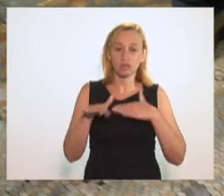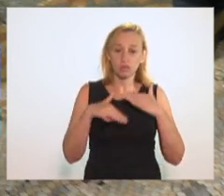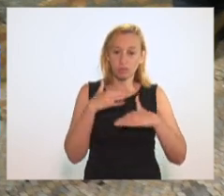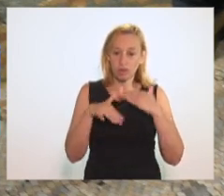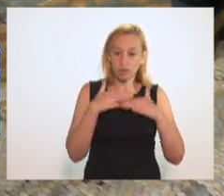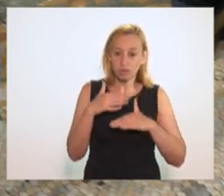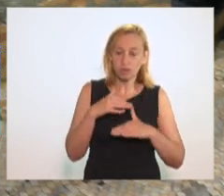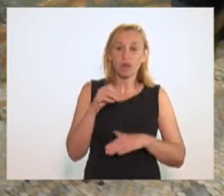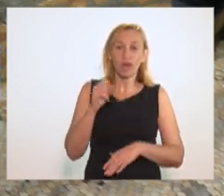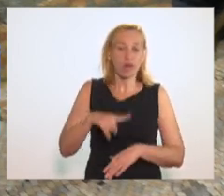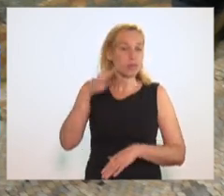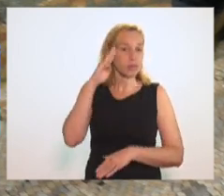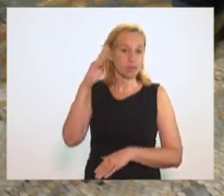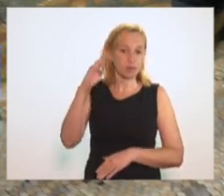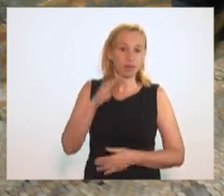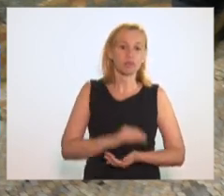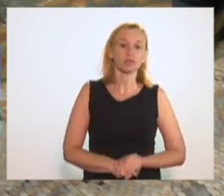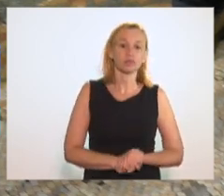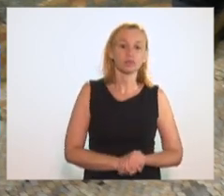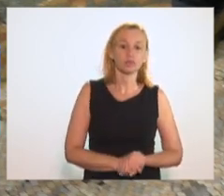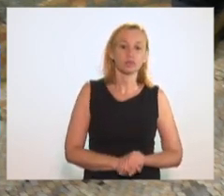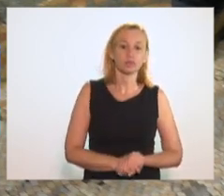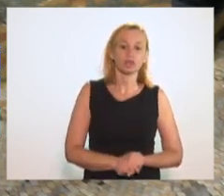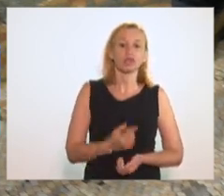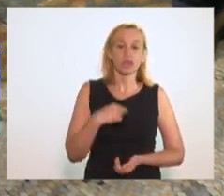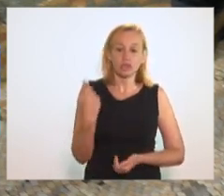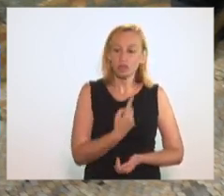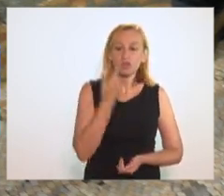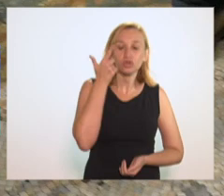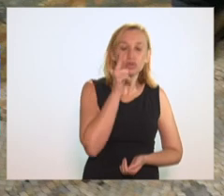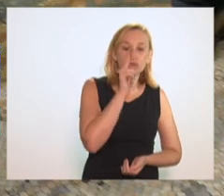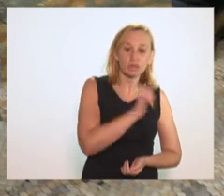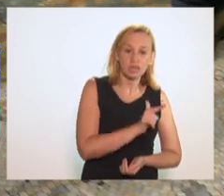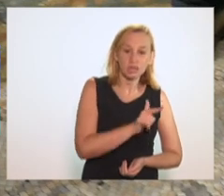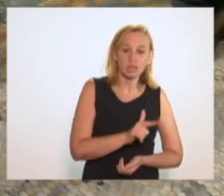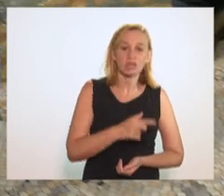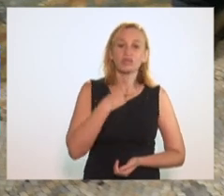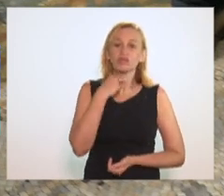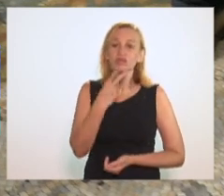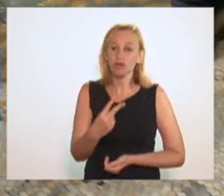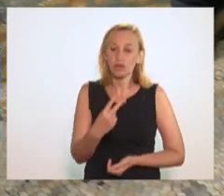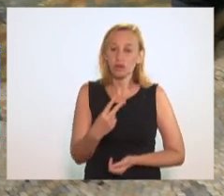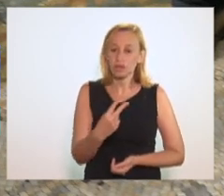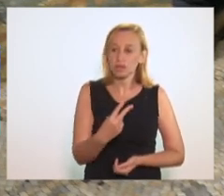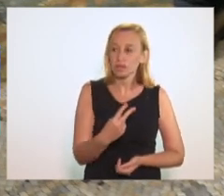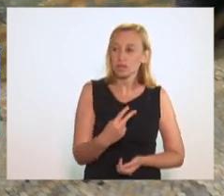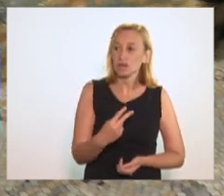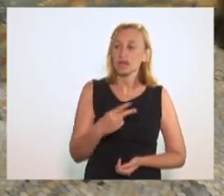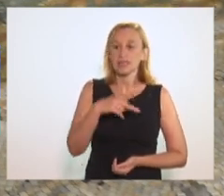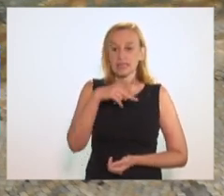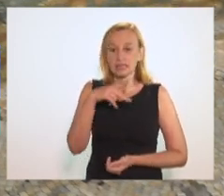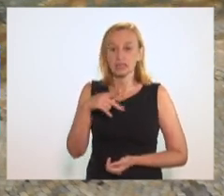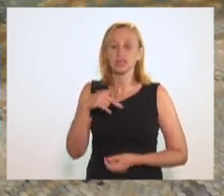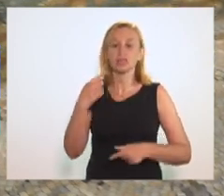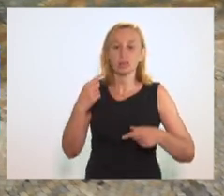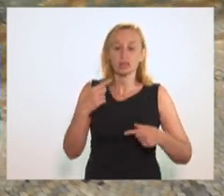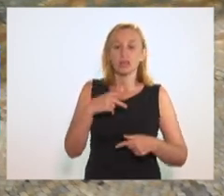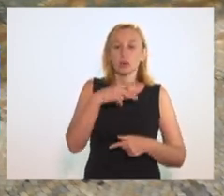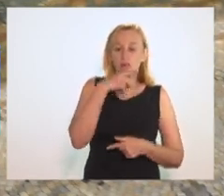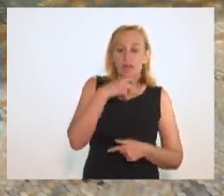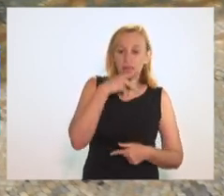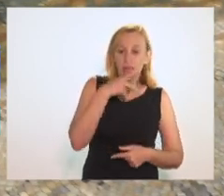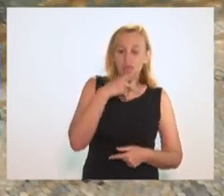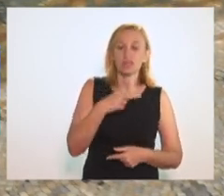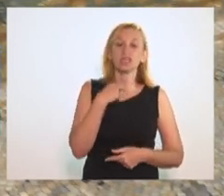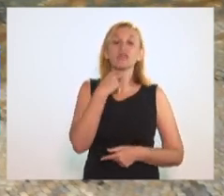é fundamental. É a gente conseguir dar voz a esse parlamento também, dar voz